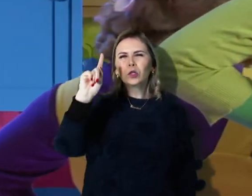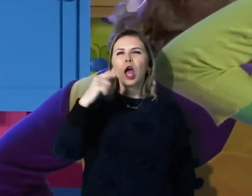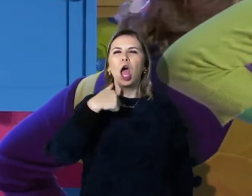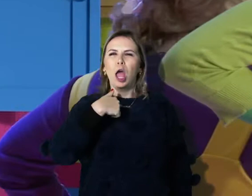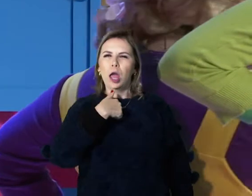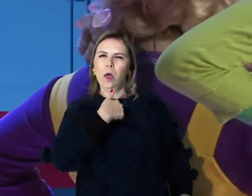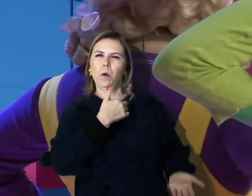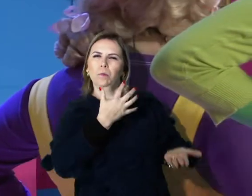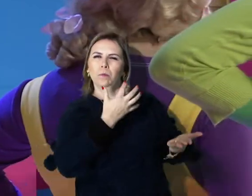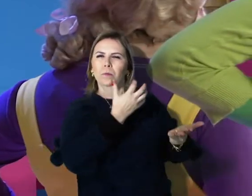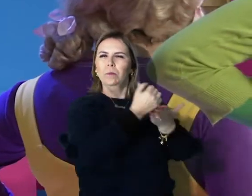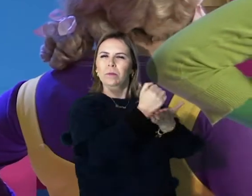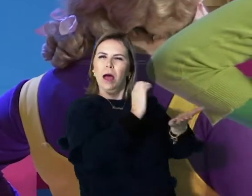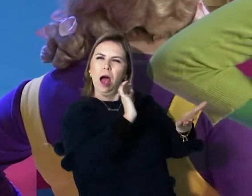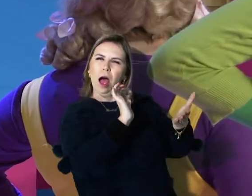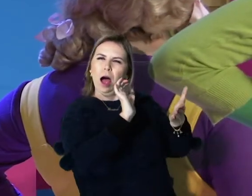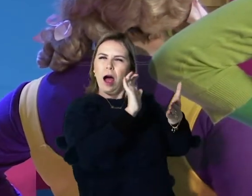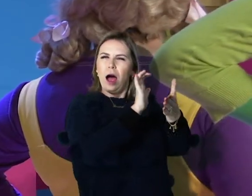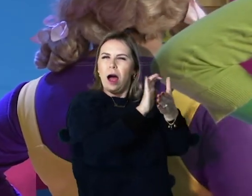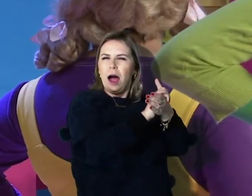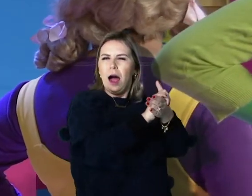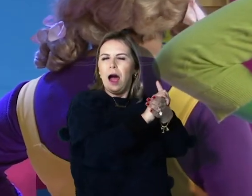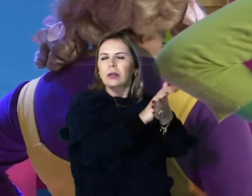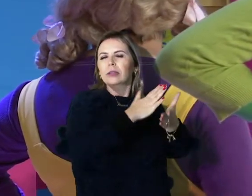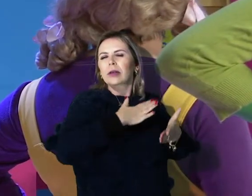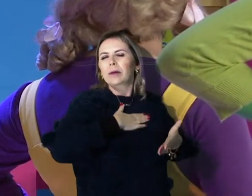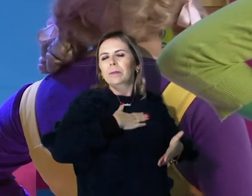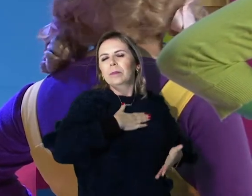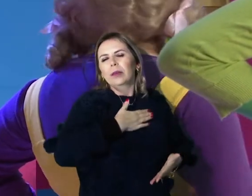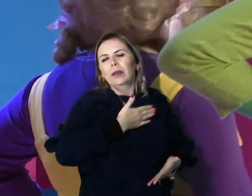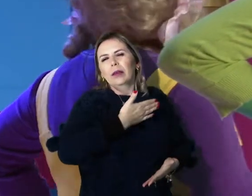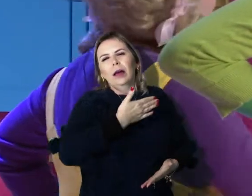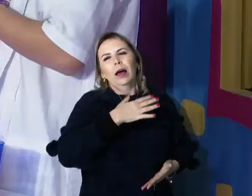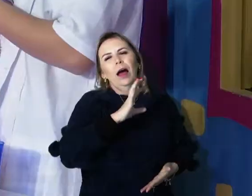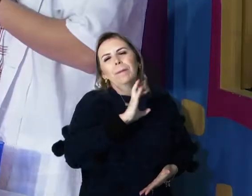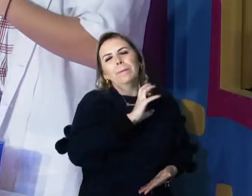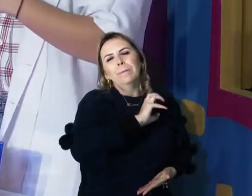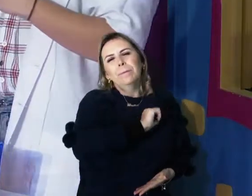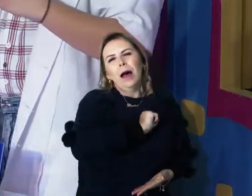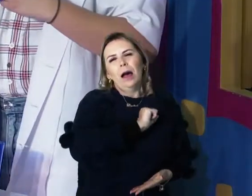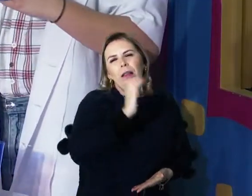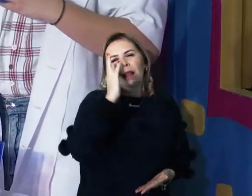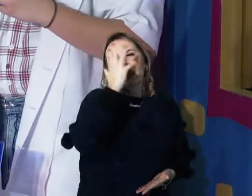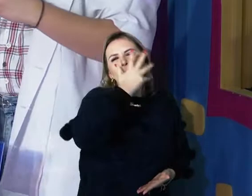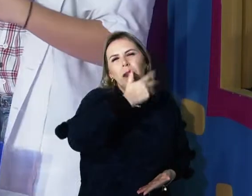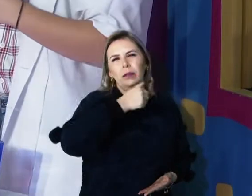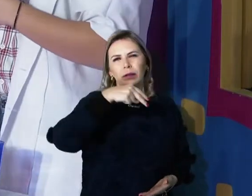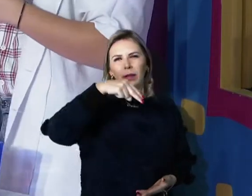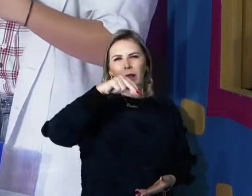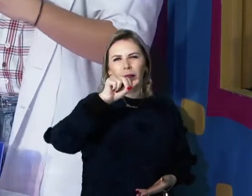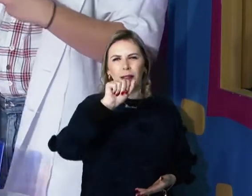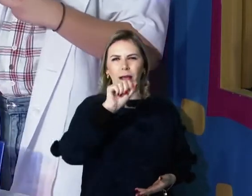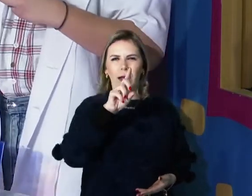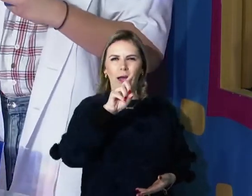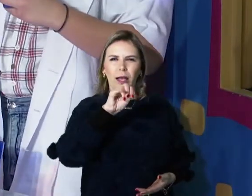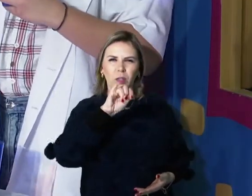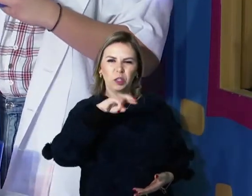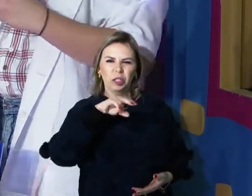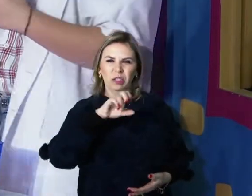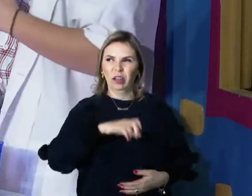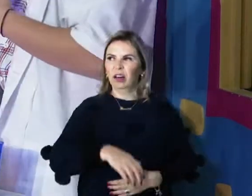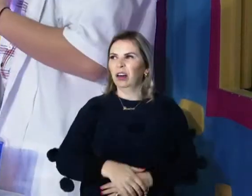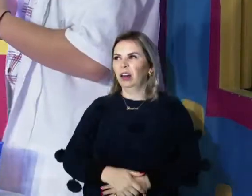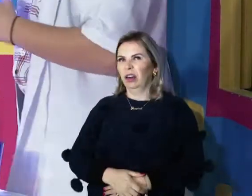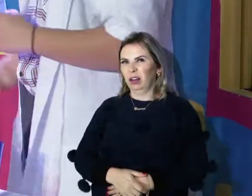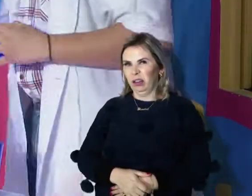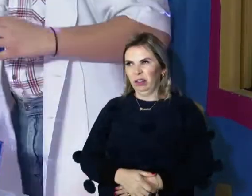me casar com a minha linda e amada Nadine. É. Isso é que é ter fé,